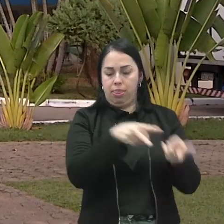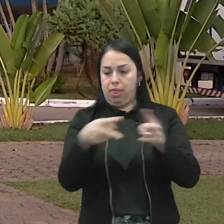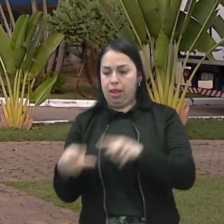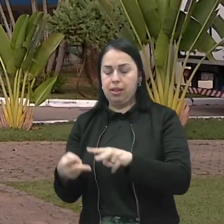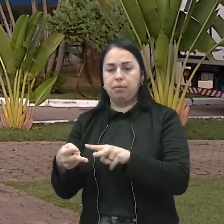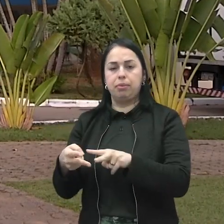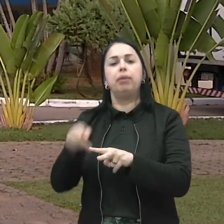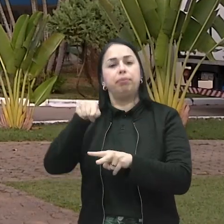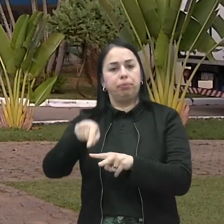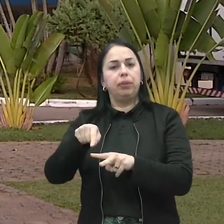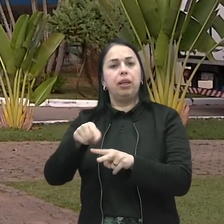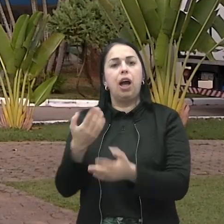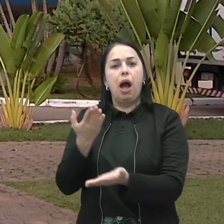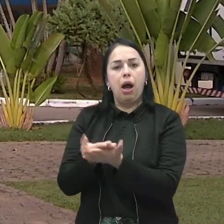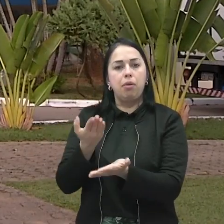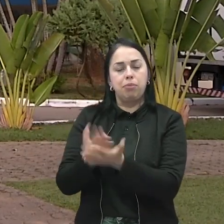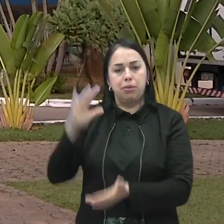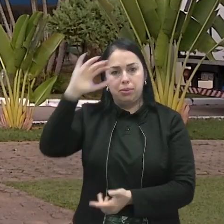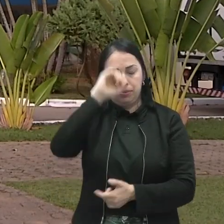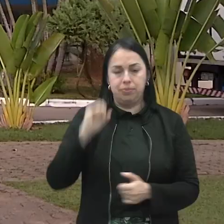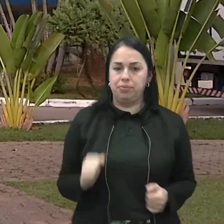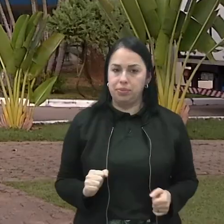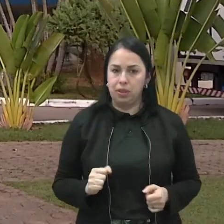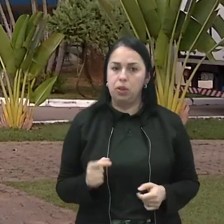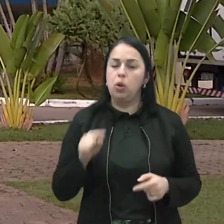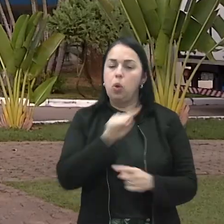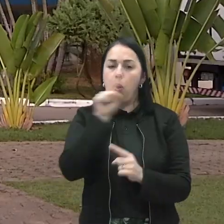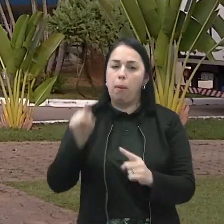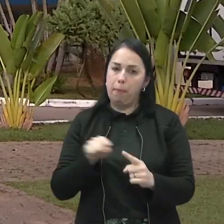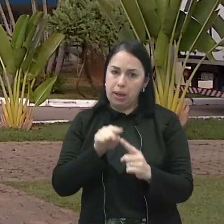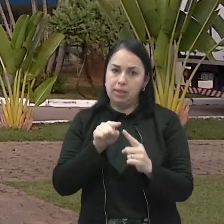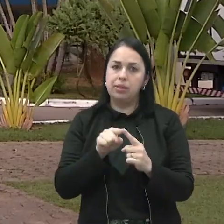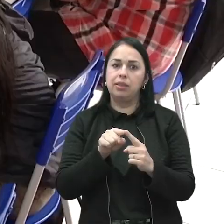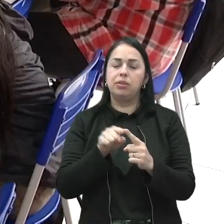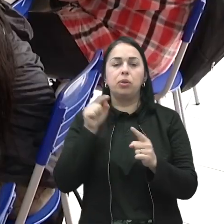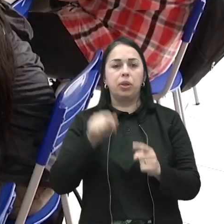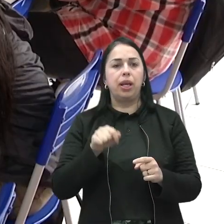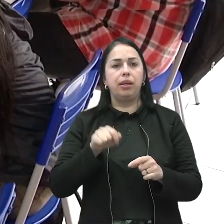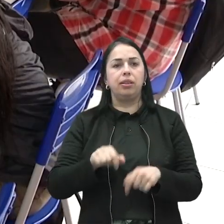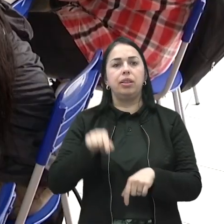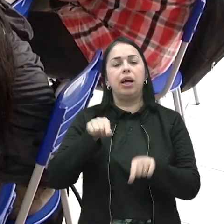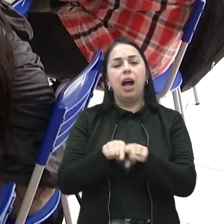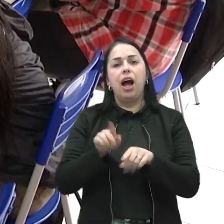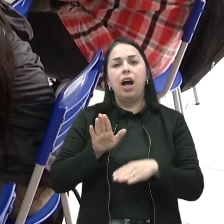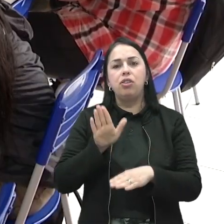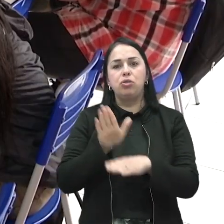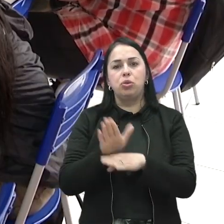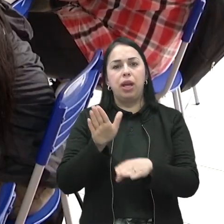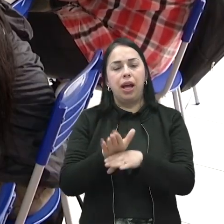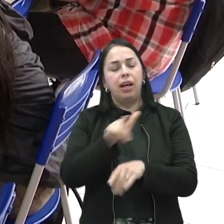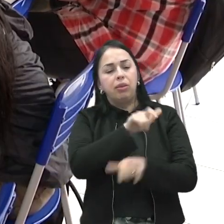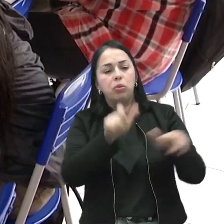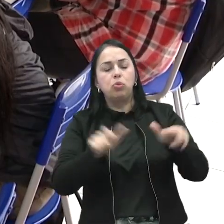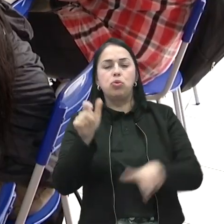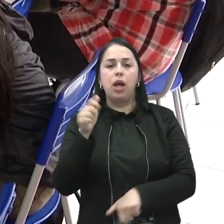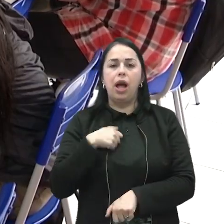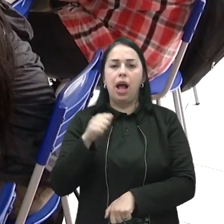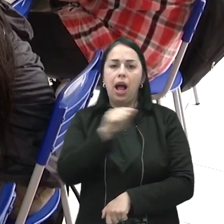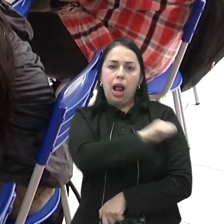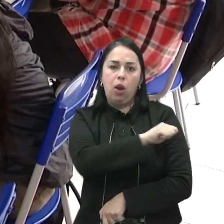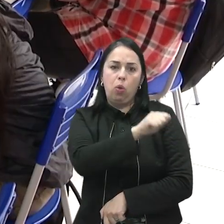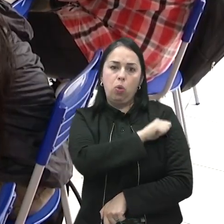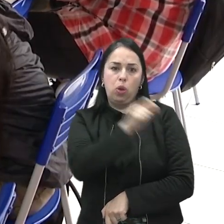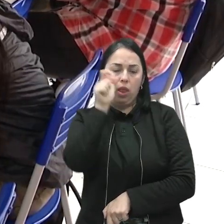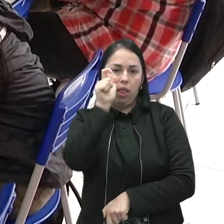para alunos da rede municipal de ensino. A matéria tem como objetivo ampliar o rendimento e interesse dos alunos